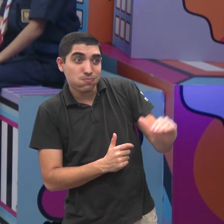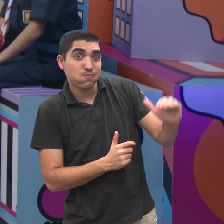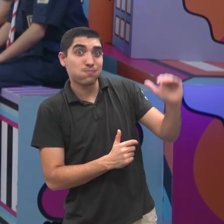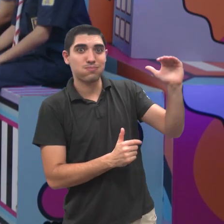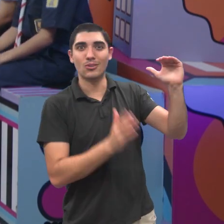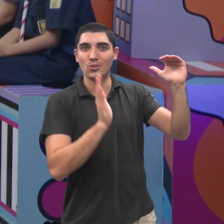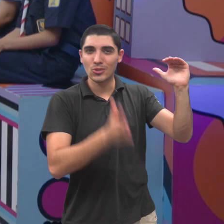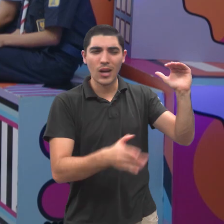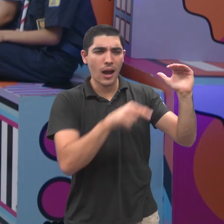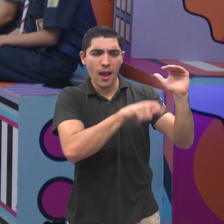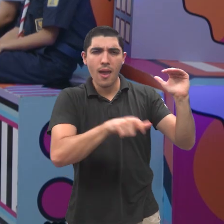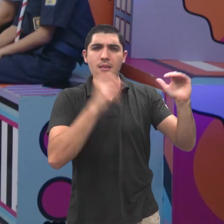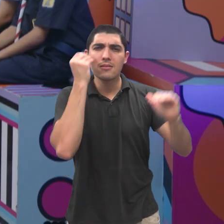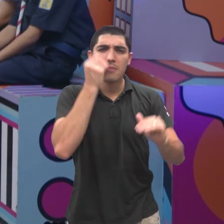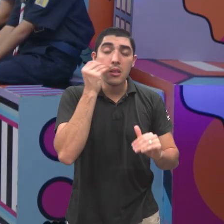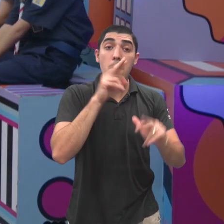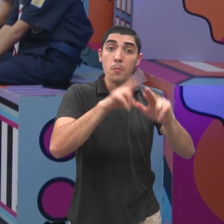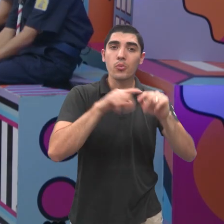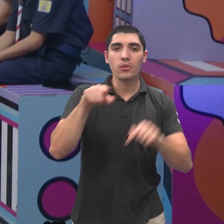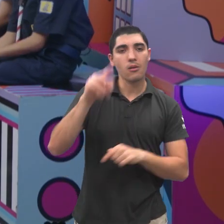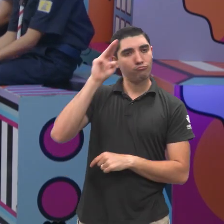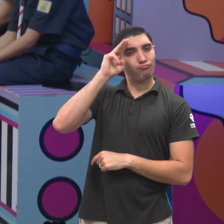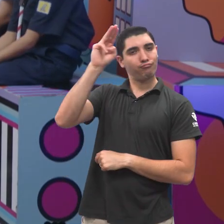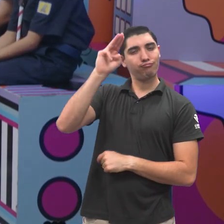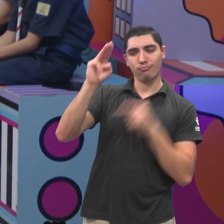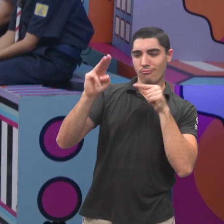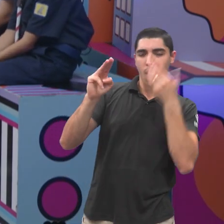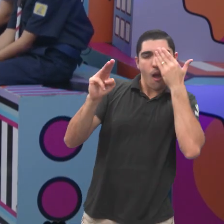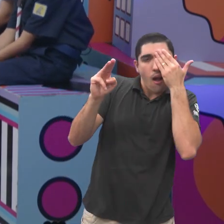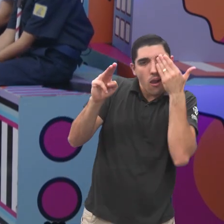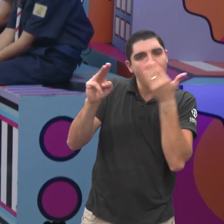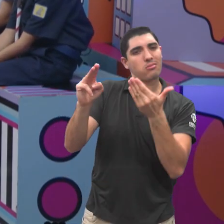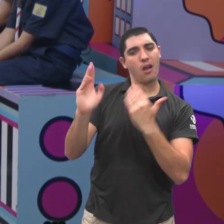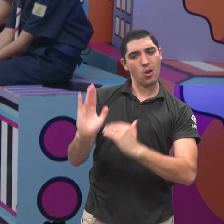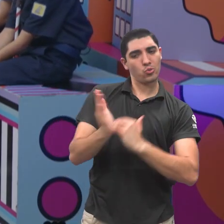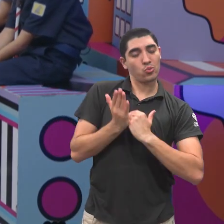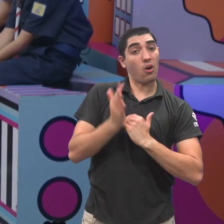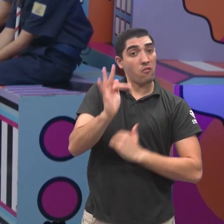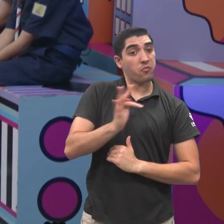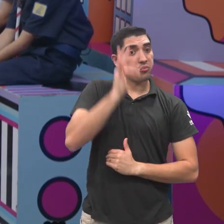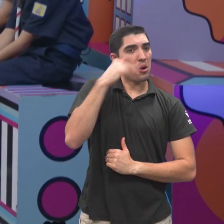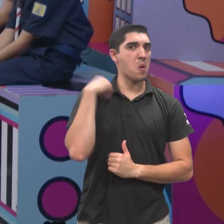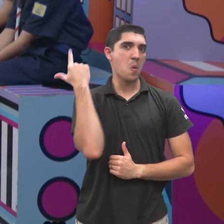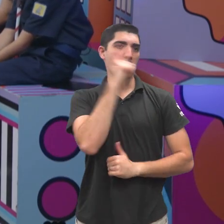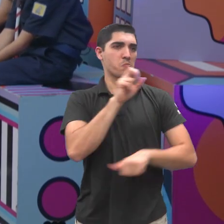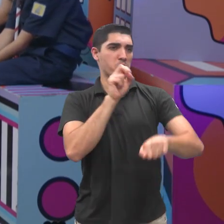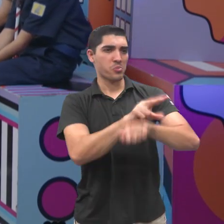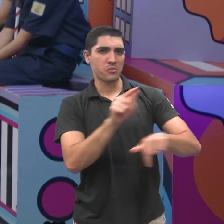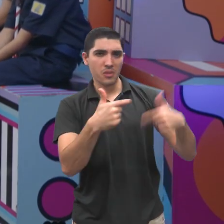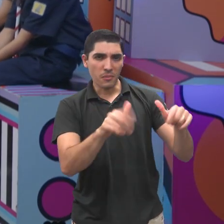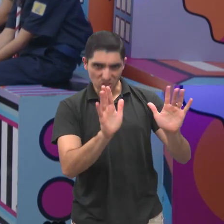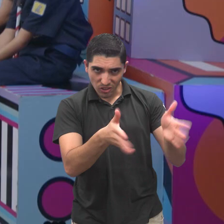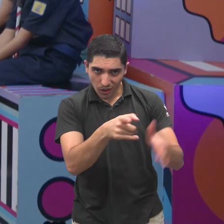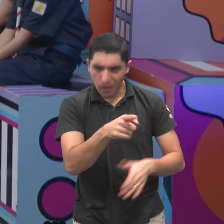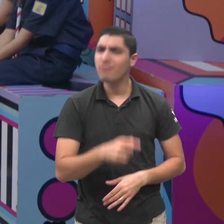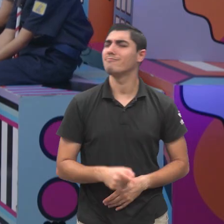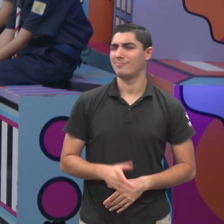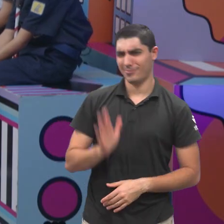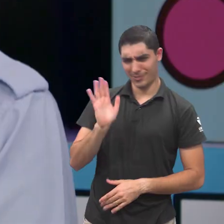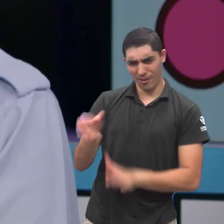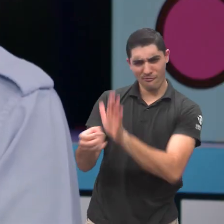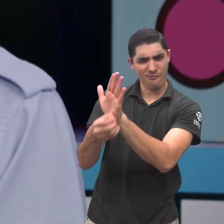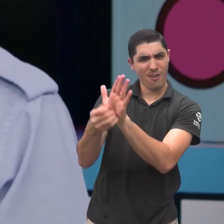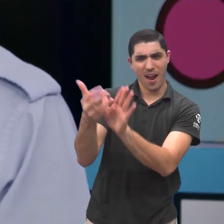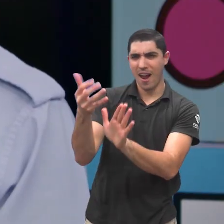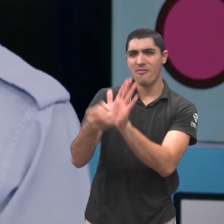que tiveram essa bagagem através do escotismo e que foi um diferencial de fato na hora de conseguir um emprego, iniciar uma carreira? Sim, inúmeros,